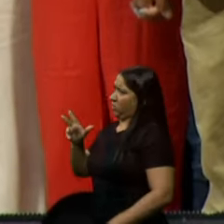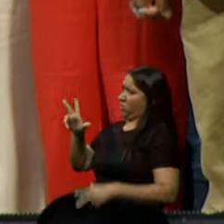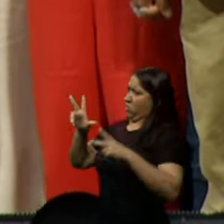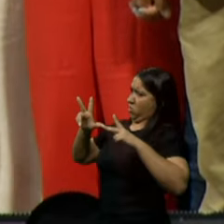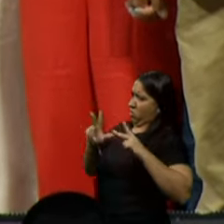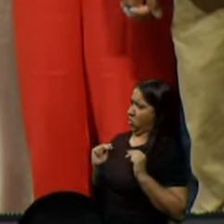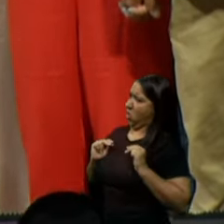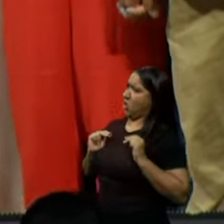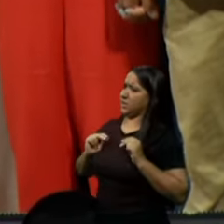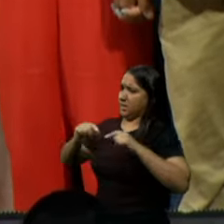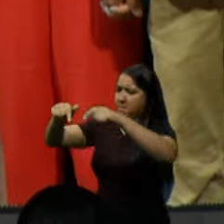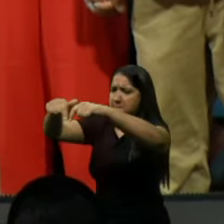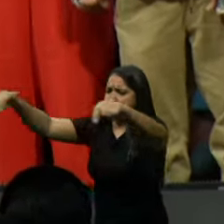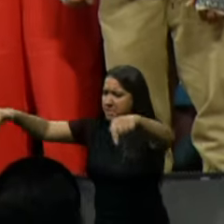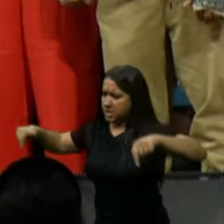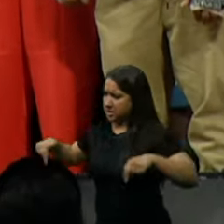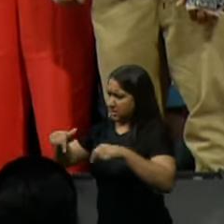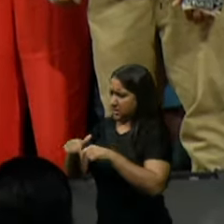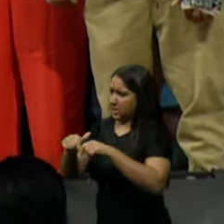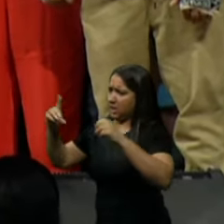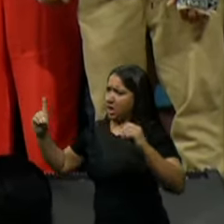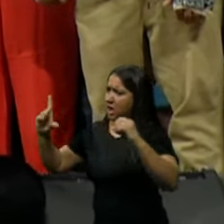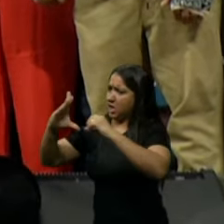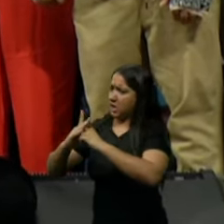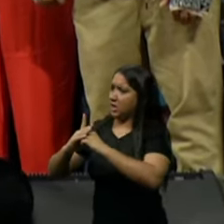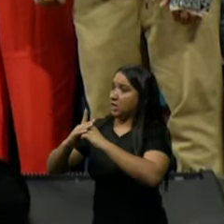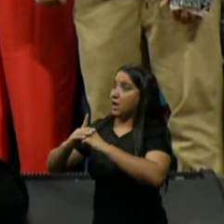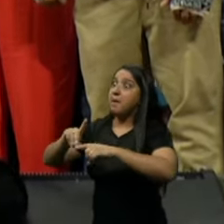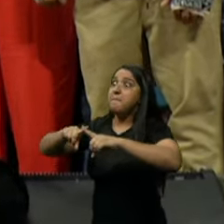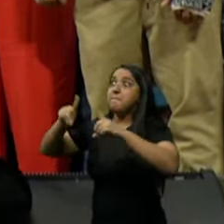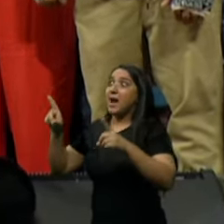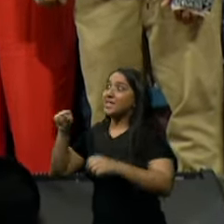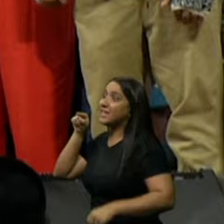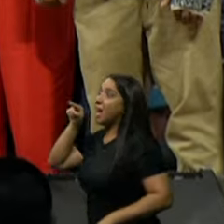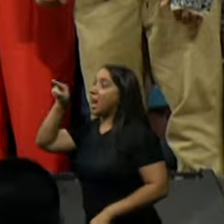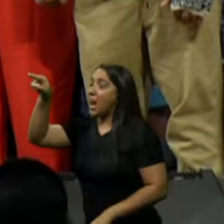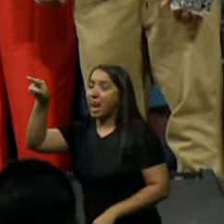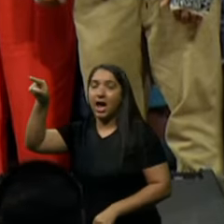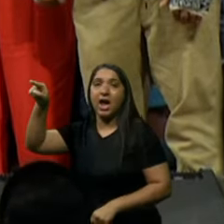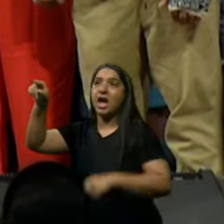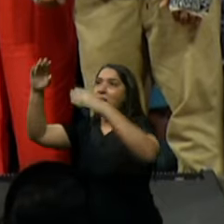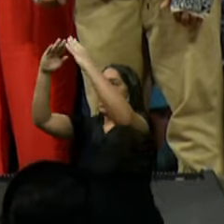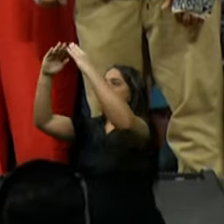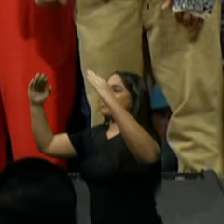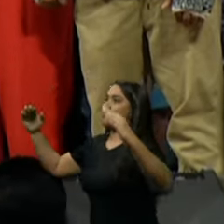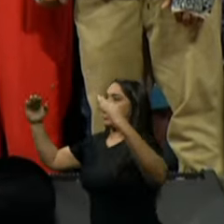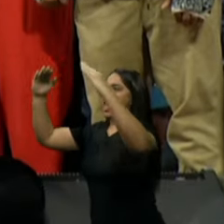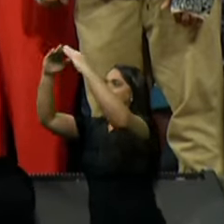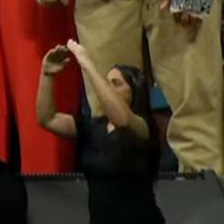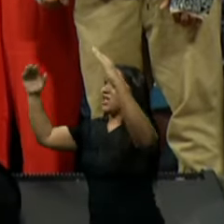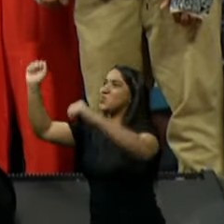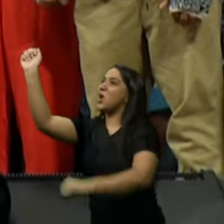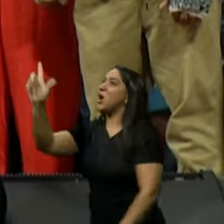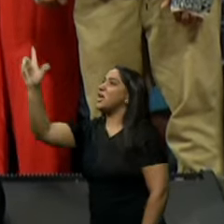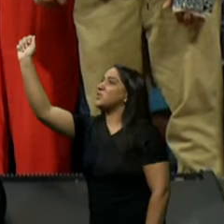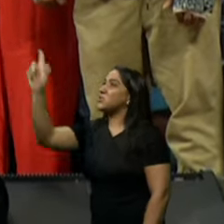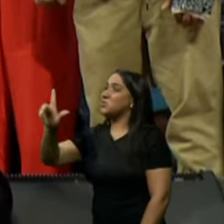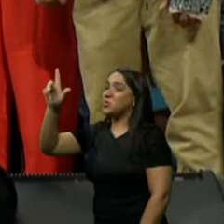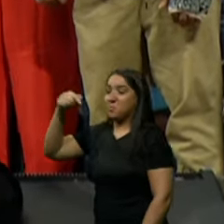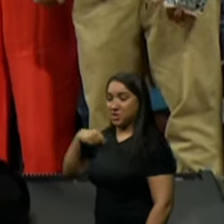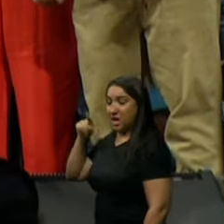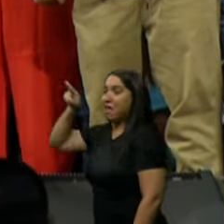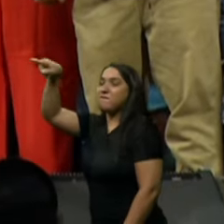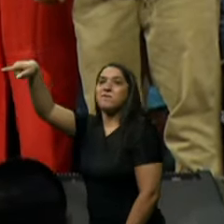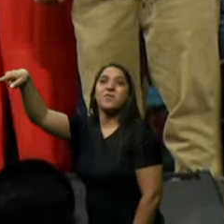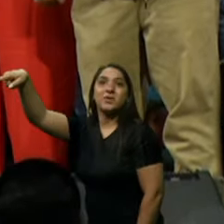numa igreja só quando ela chegou o lugar azul era o teto da igreja ela foi para lá por causa do teto que era azul e aí por isso que ela foi